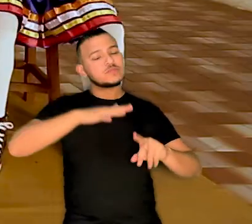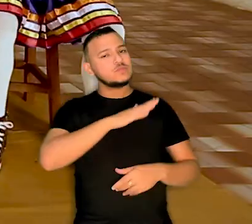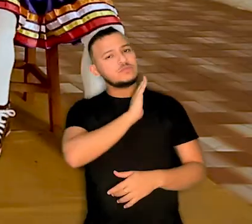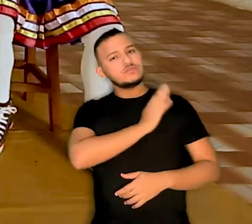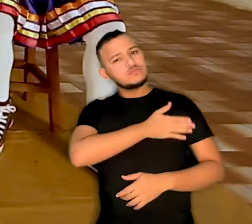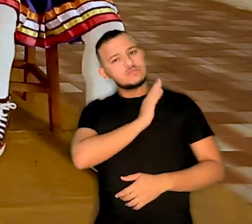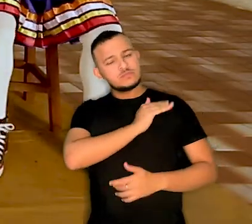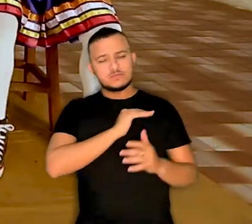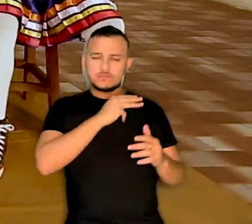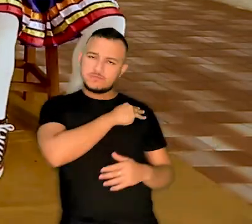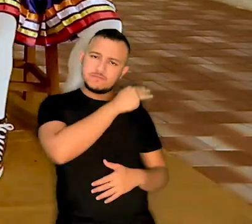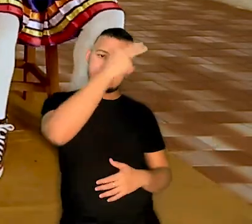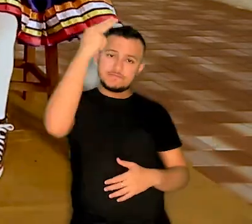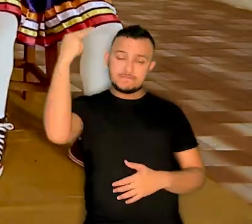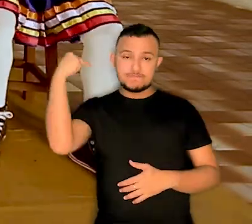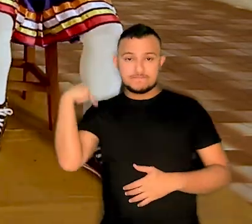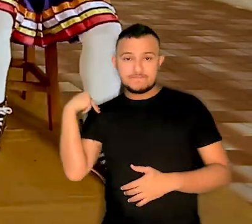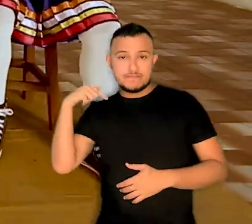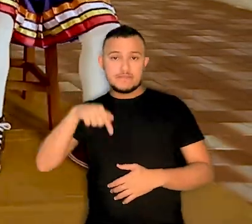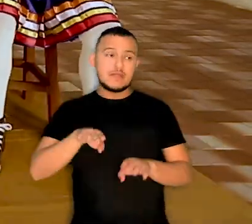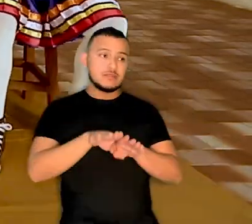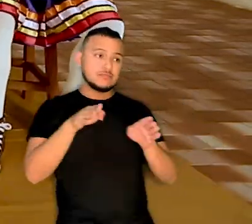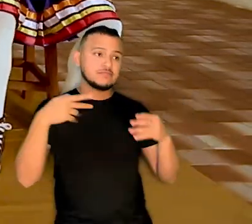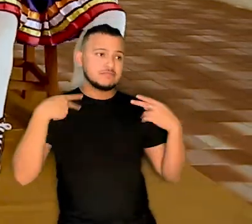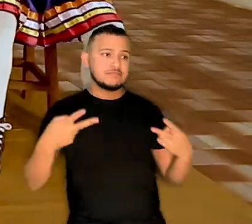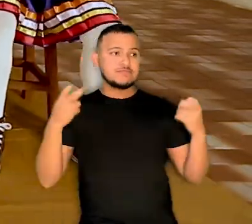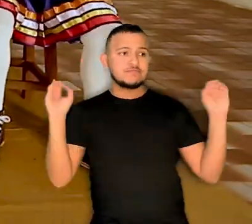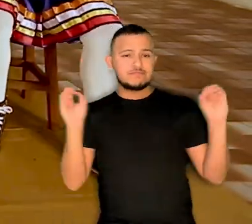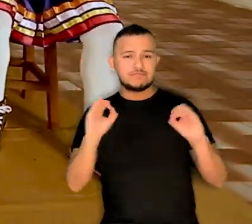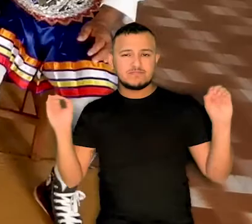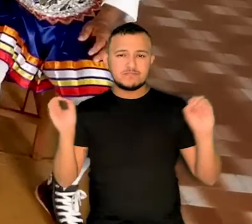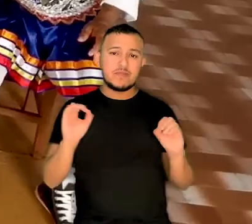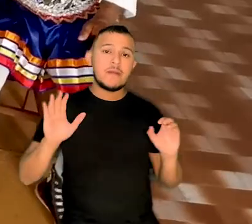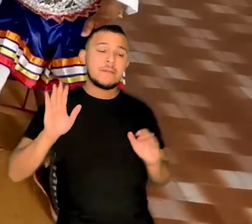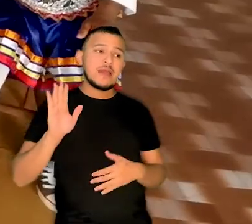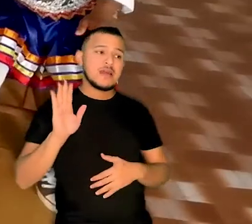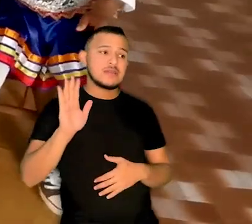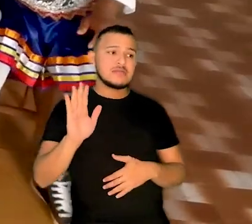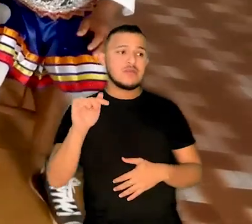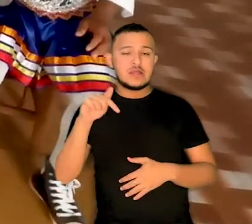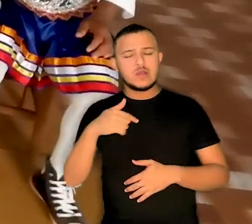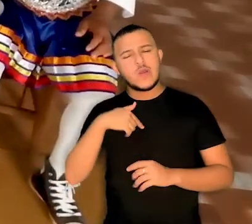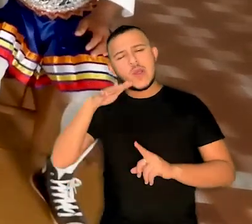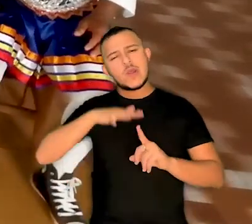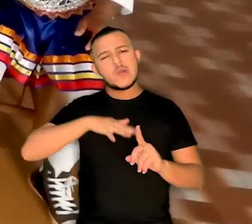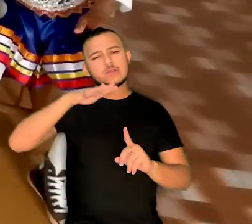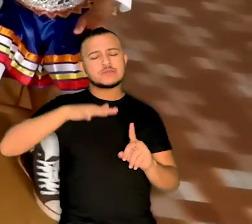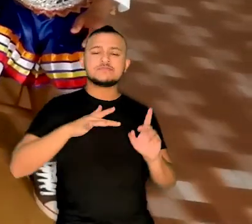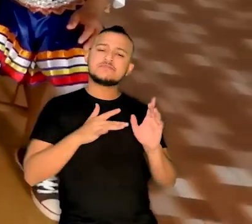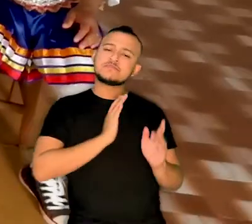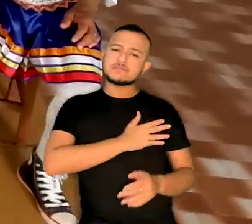coração de Maria. Nessa vida não sou vendo o aratório, mas eu adoro